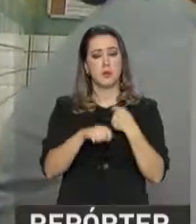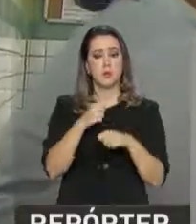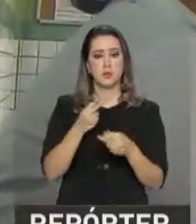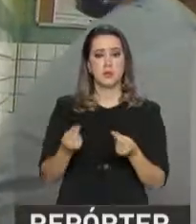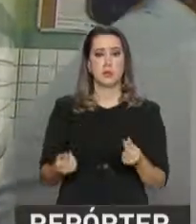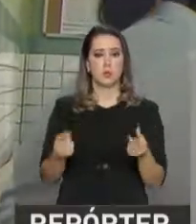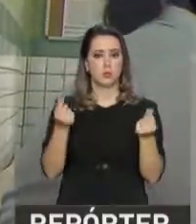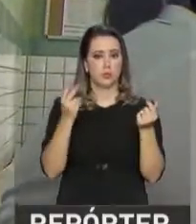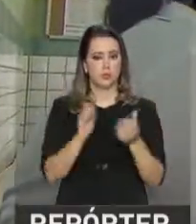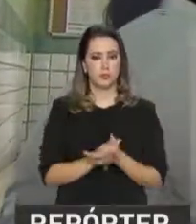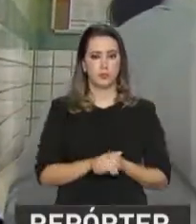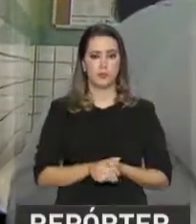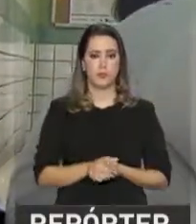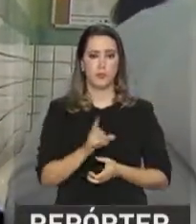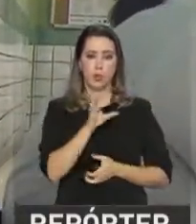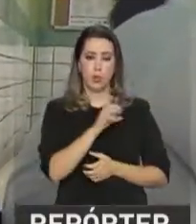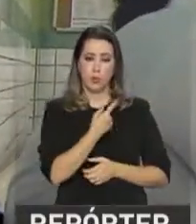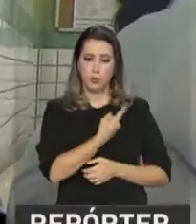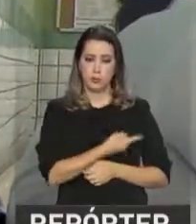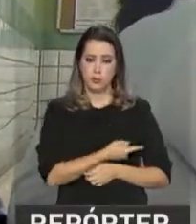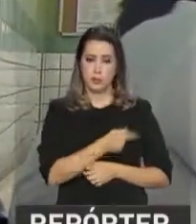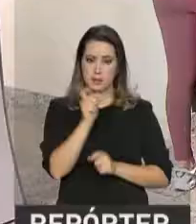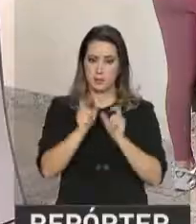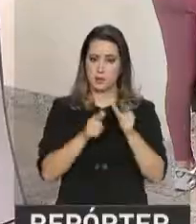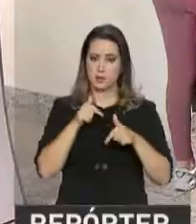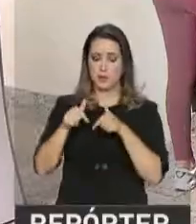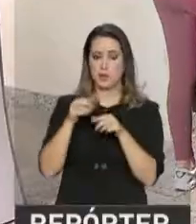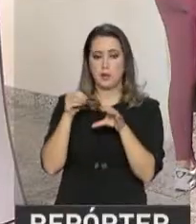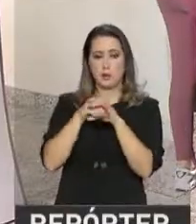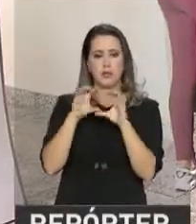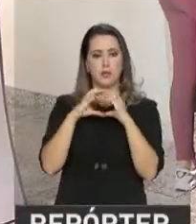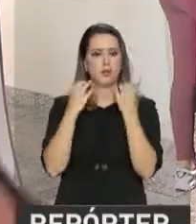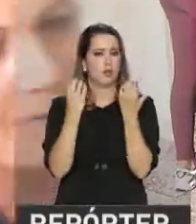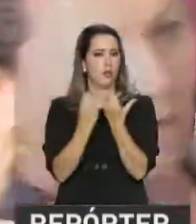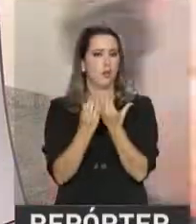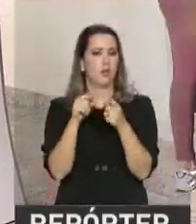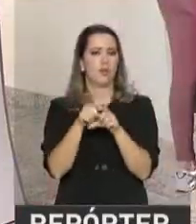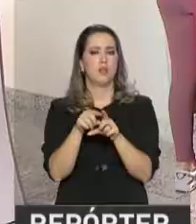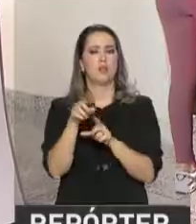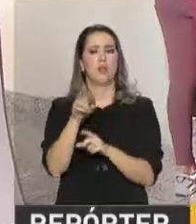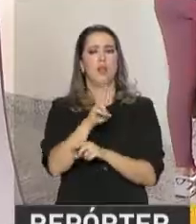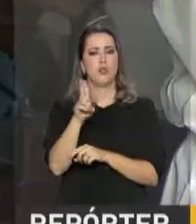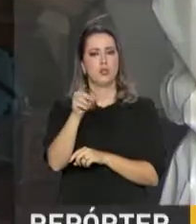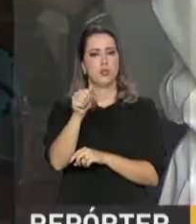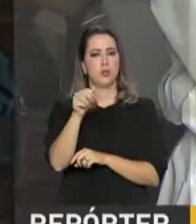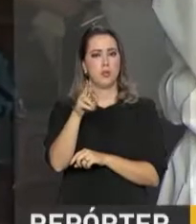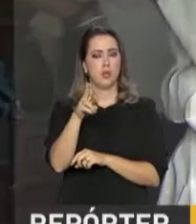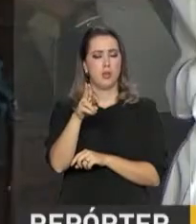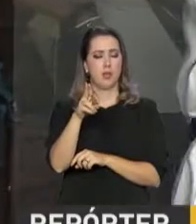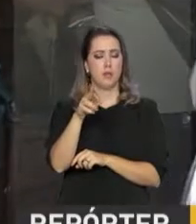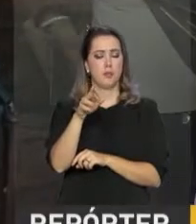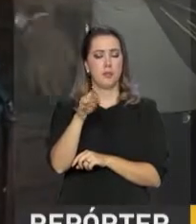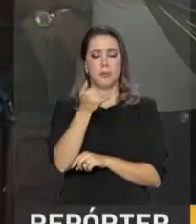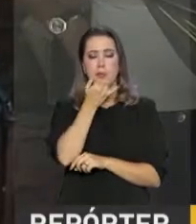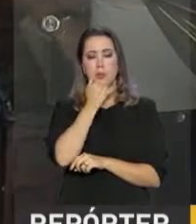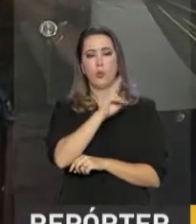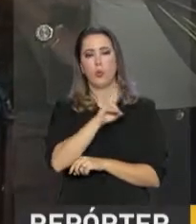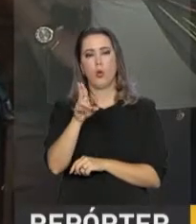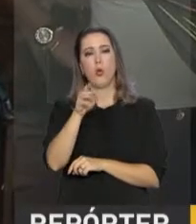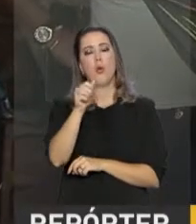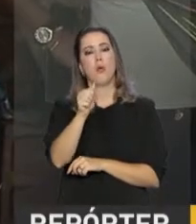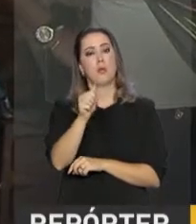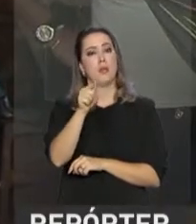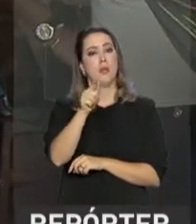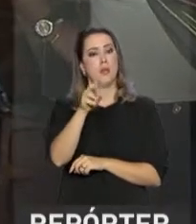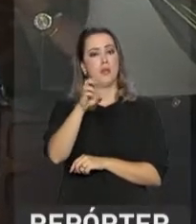os agentes de saúde estão presentes em mais de 5.500 municípios que são responsáveis pelo atendimento